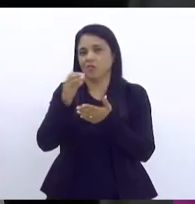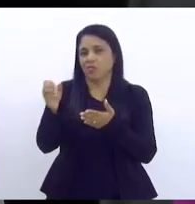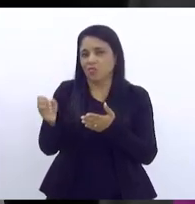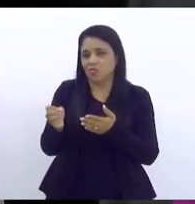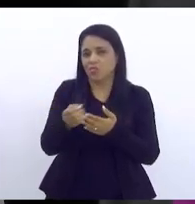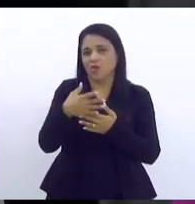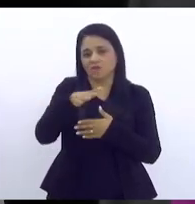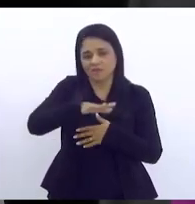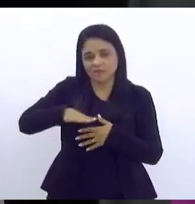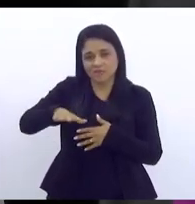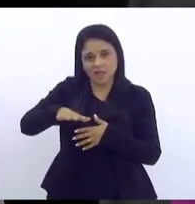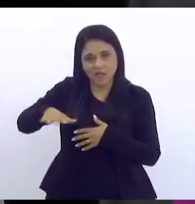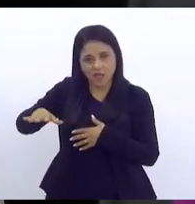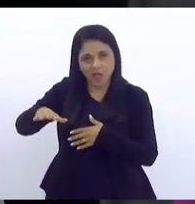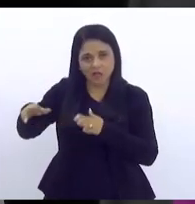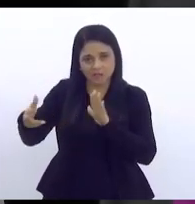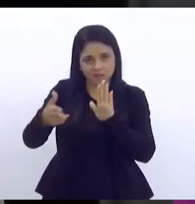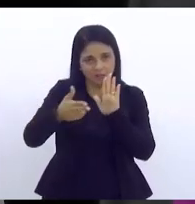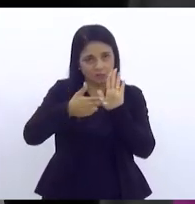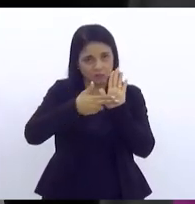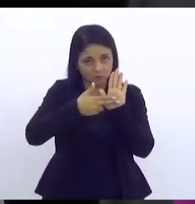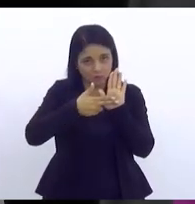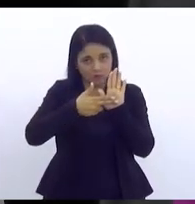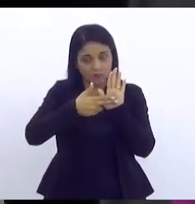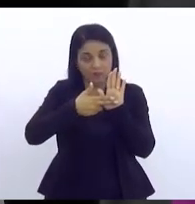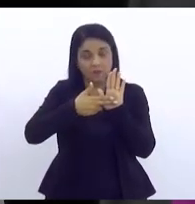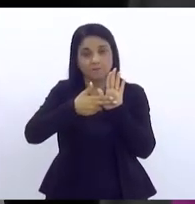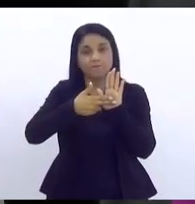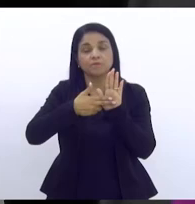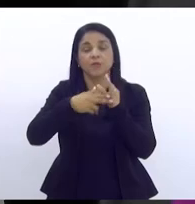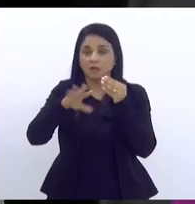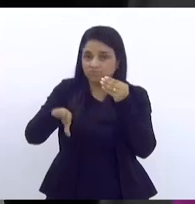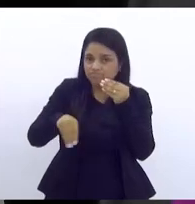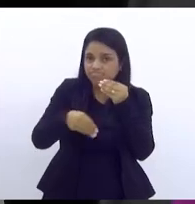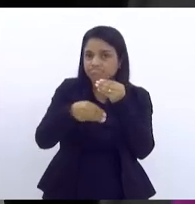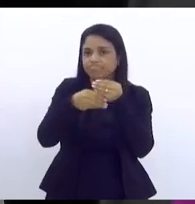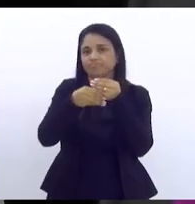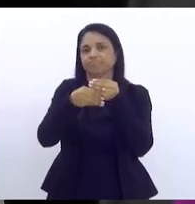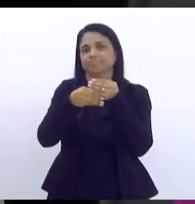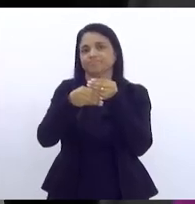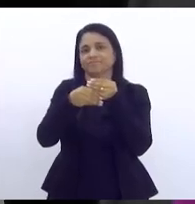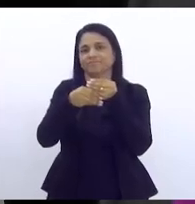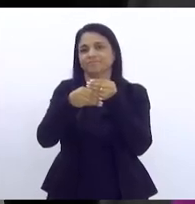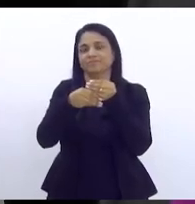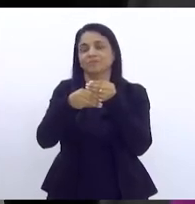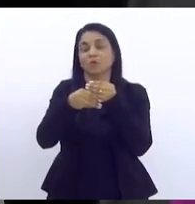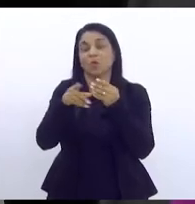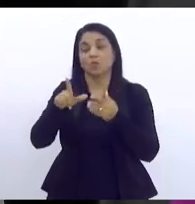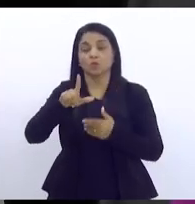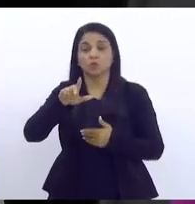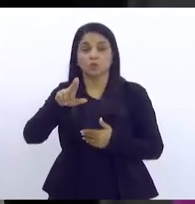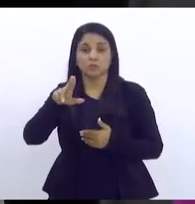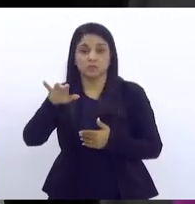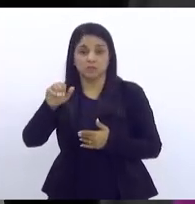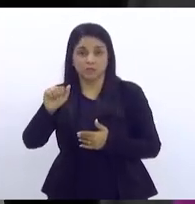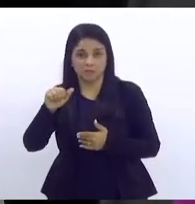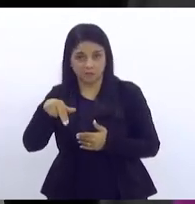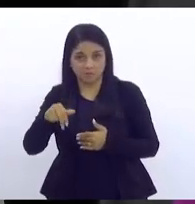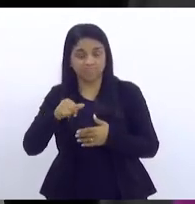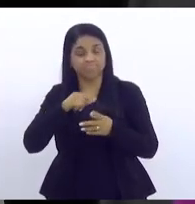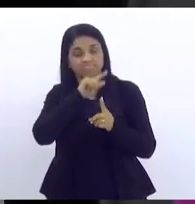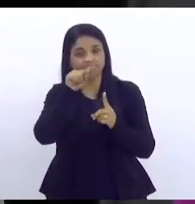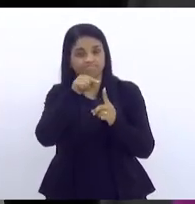áreas regulares ou assumir como áreas regulares Elas serão incluídas conforme disse a Luciana eh dentro das das